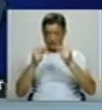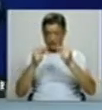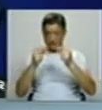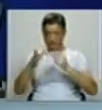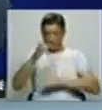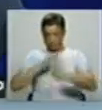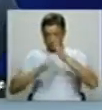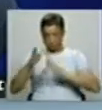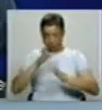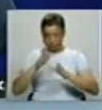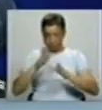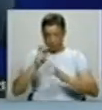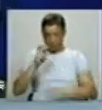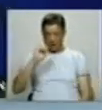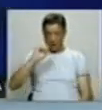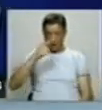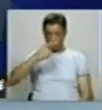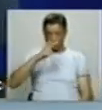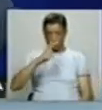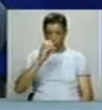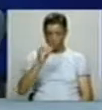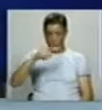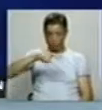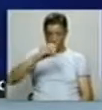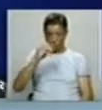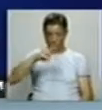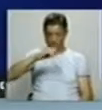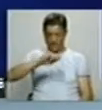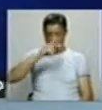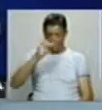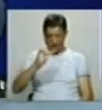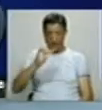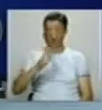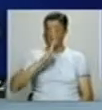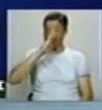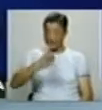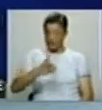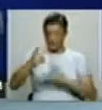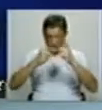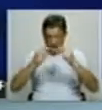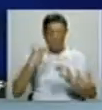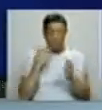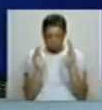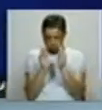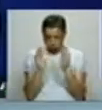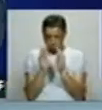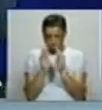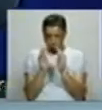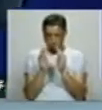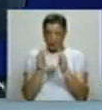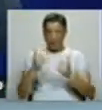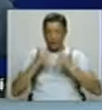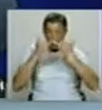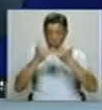a astronomia é que as estrelas nascem em ninhadas, em nebulosas, em grandes infantários, digamos assim, maternidades, e que